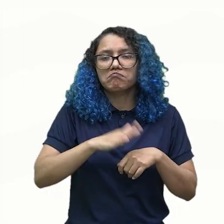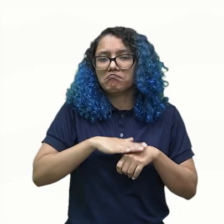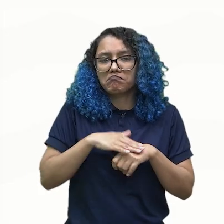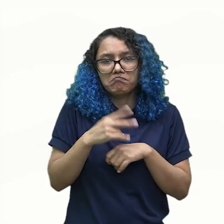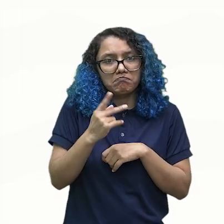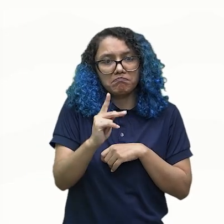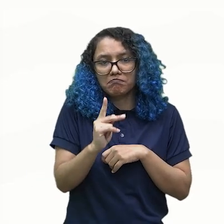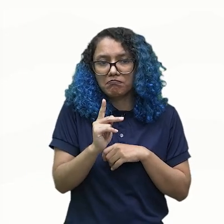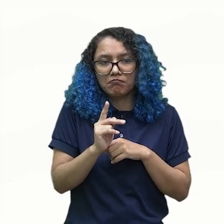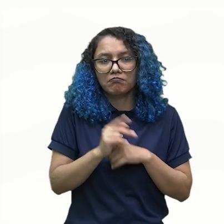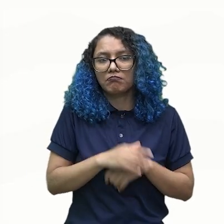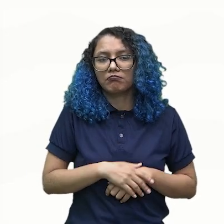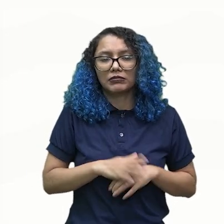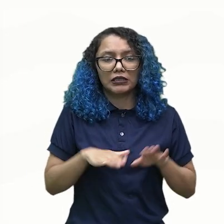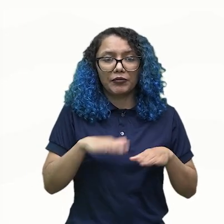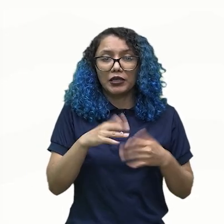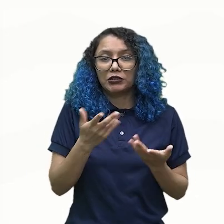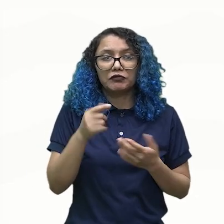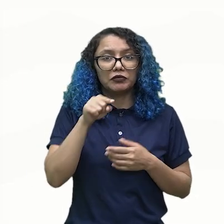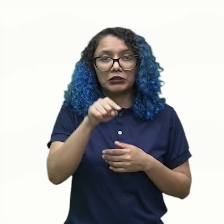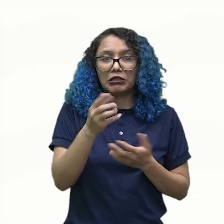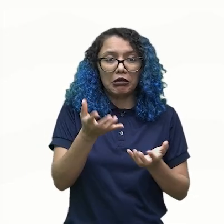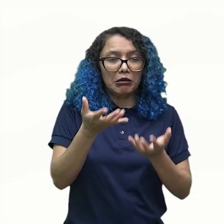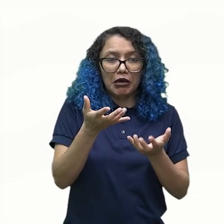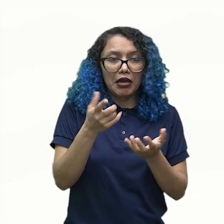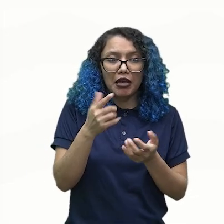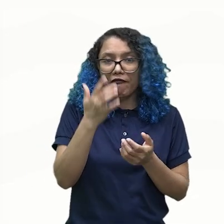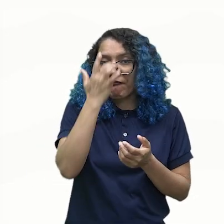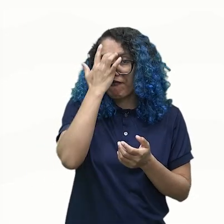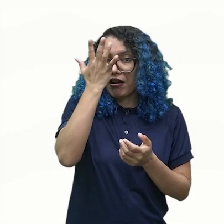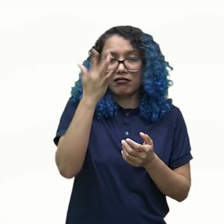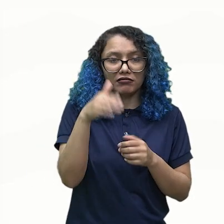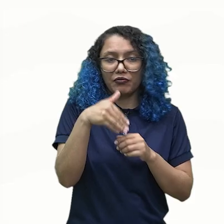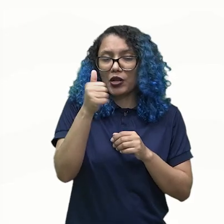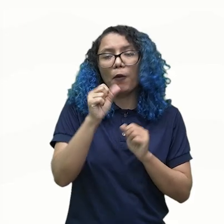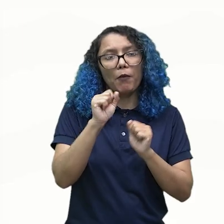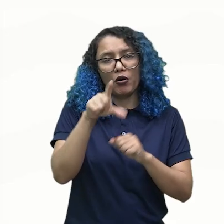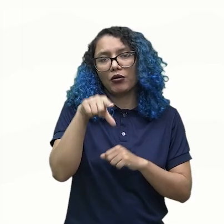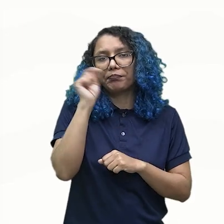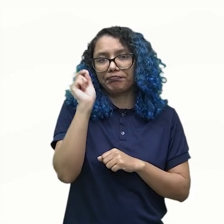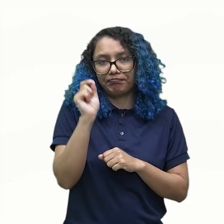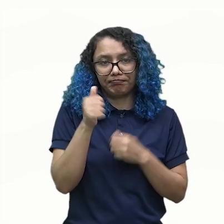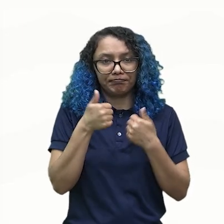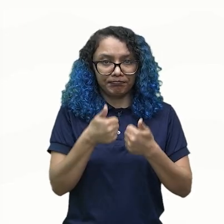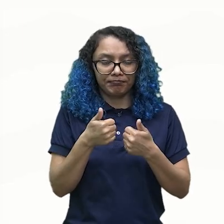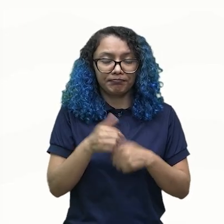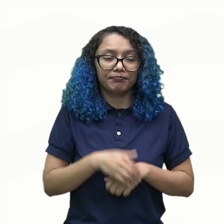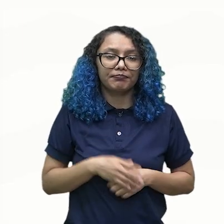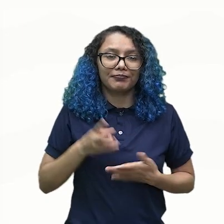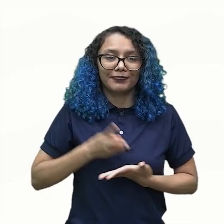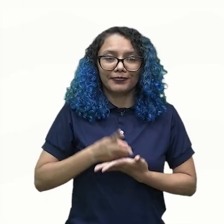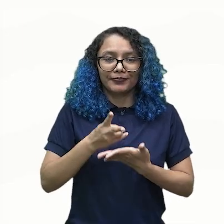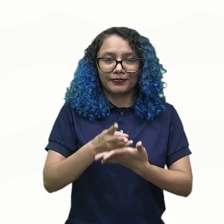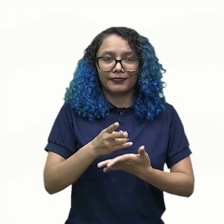tá? A que você achar melhor de fazer, vai nela, tá bom? Vamos seguir em frente então.